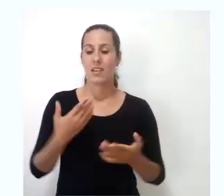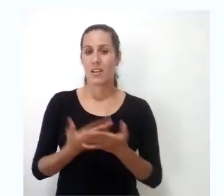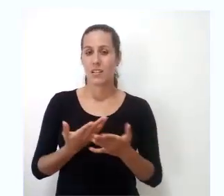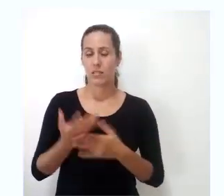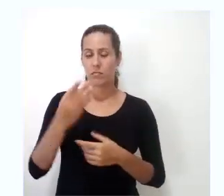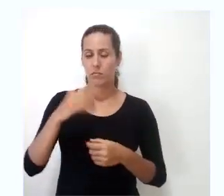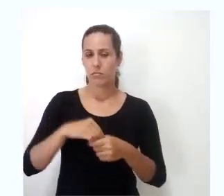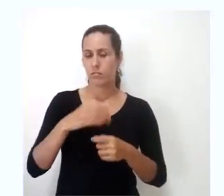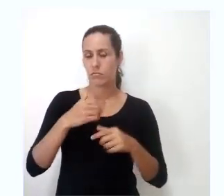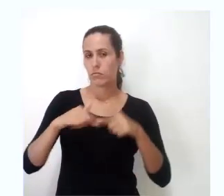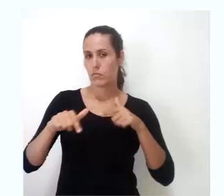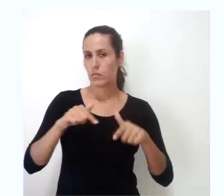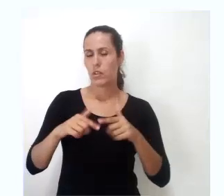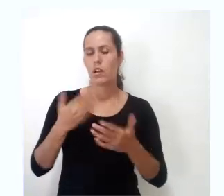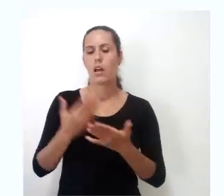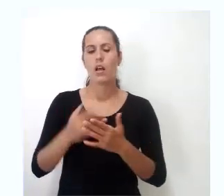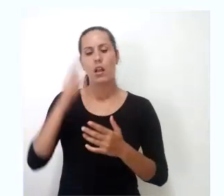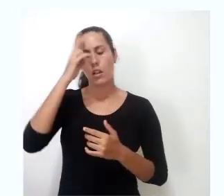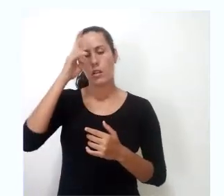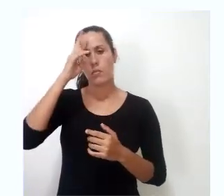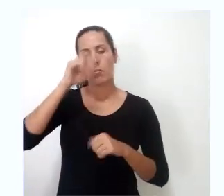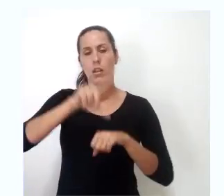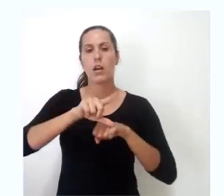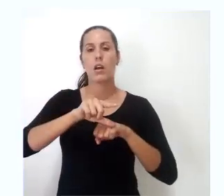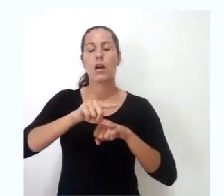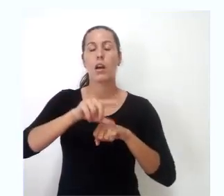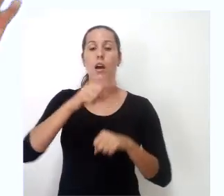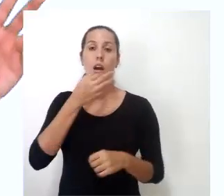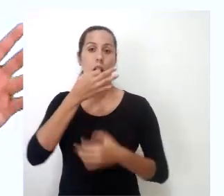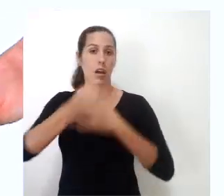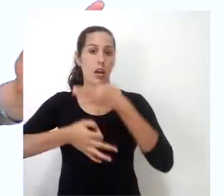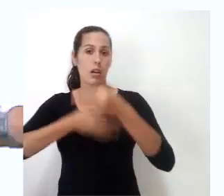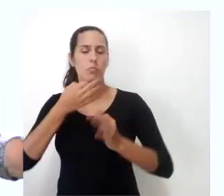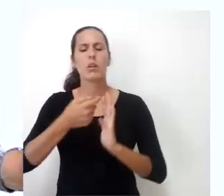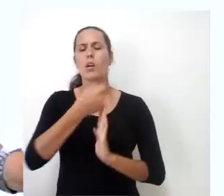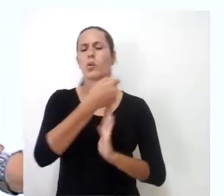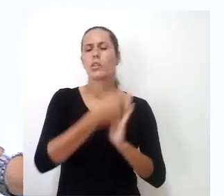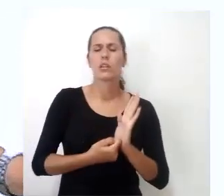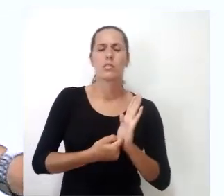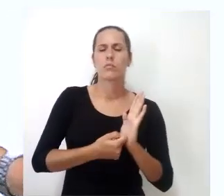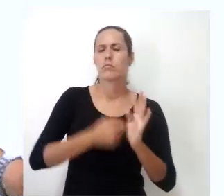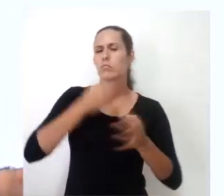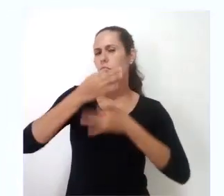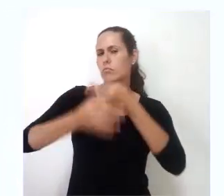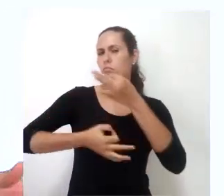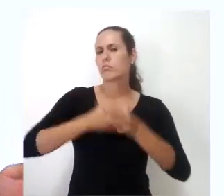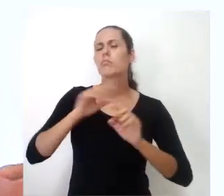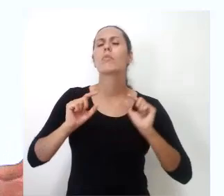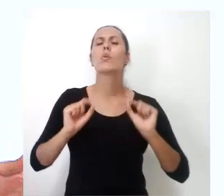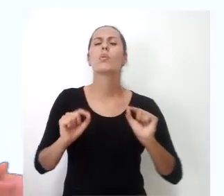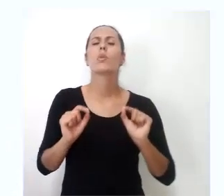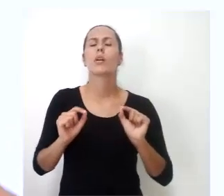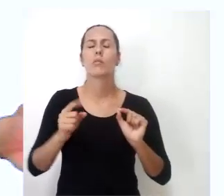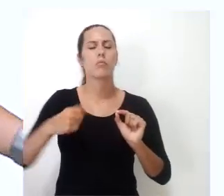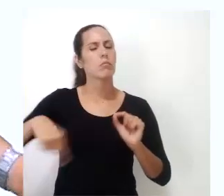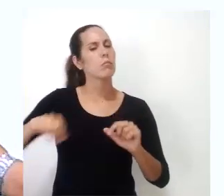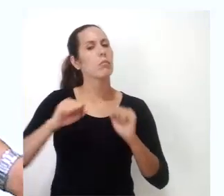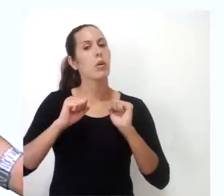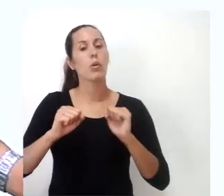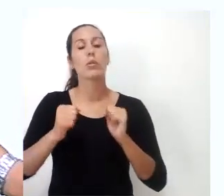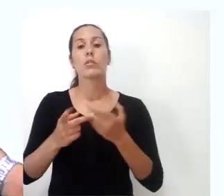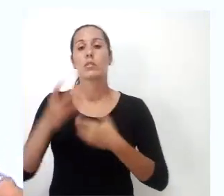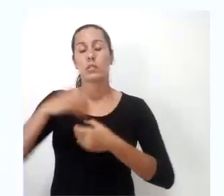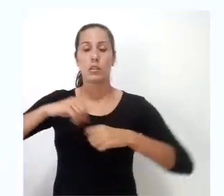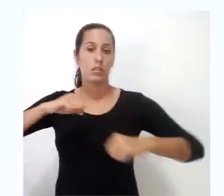o seu professor a questão do argumento, certo? Vamos trabalhar o texto argumentativo. Vocês podem, no